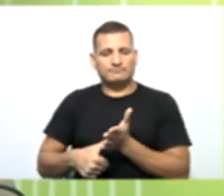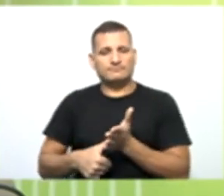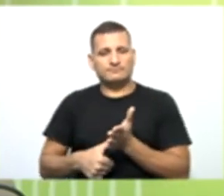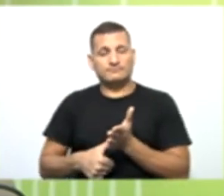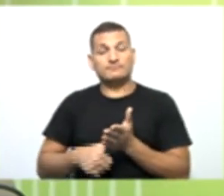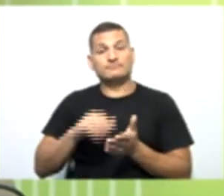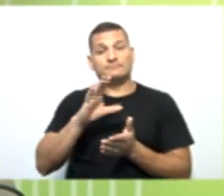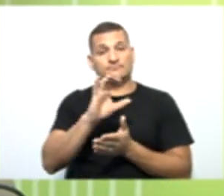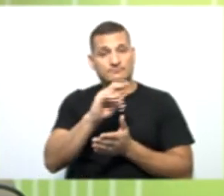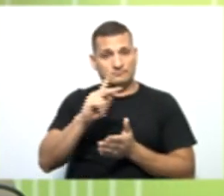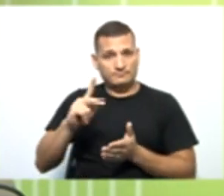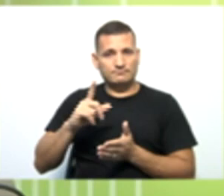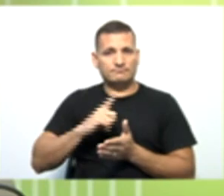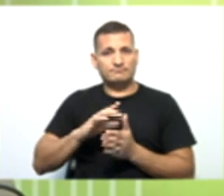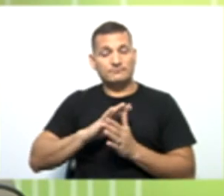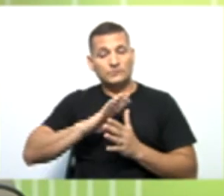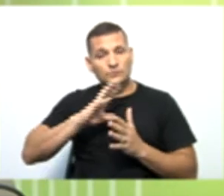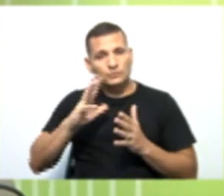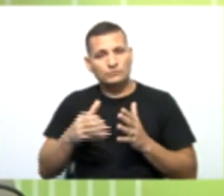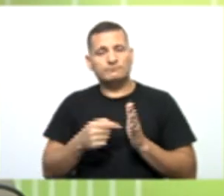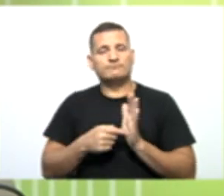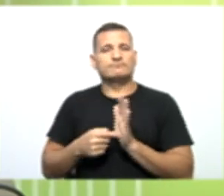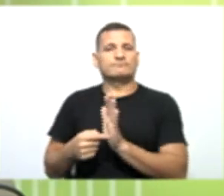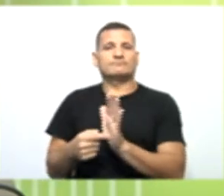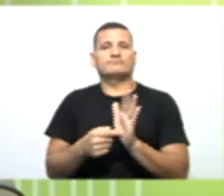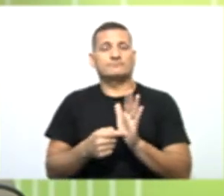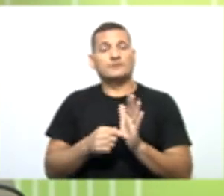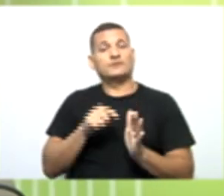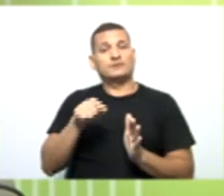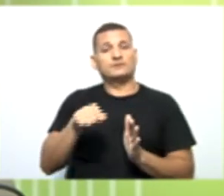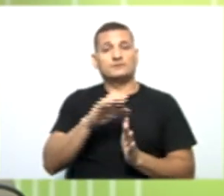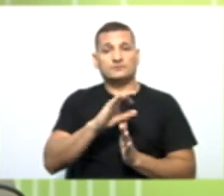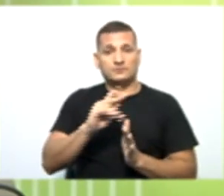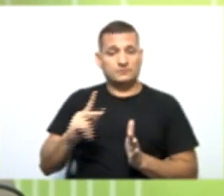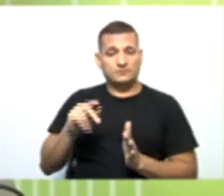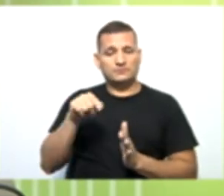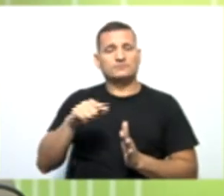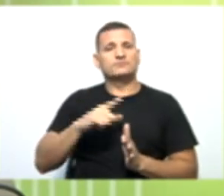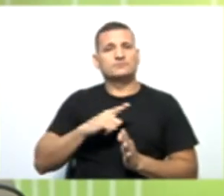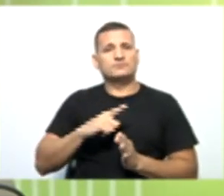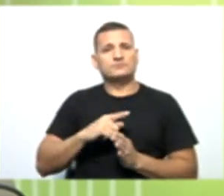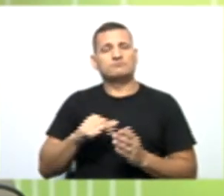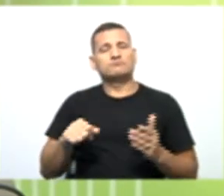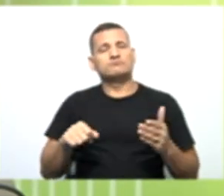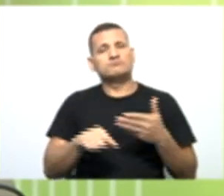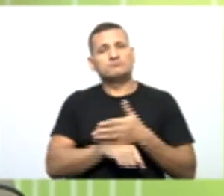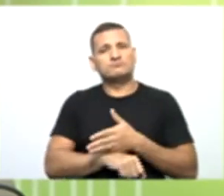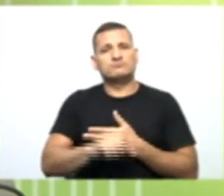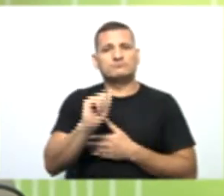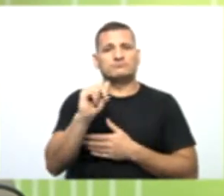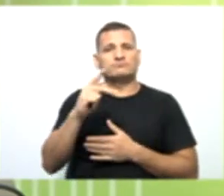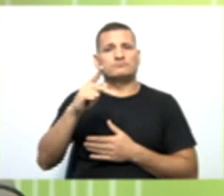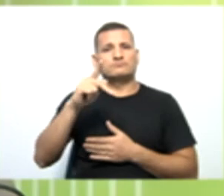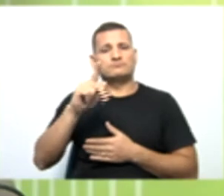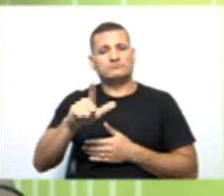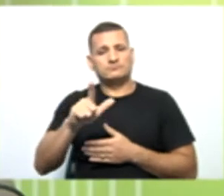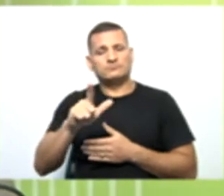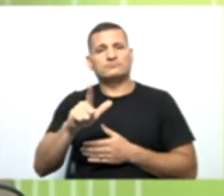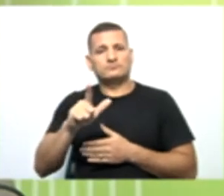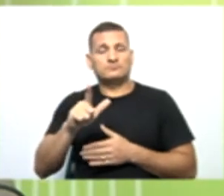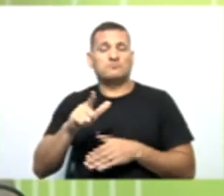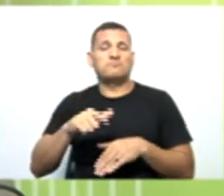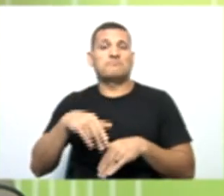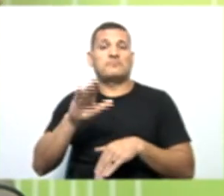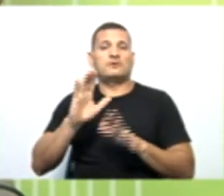a cooperativa fornece tudo isso. Essa cooperativa, ela participa de um arranjo produtivo local que é muito